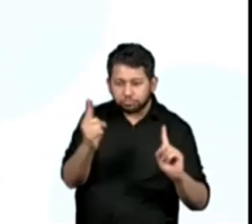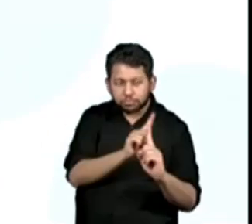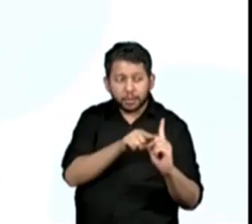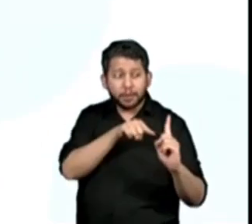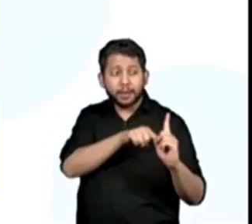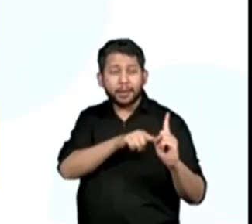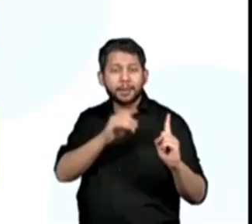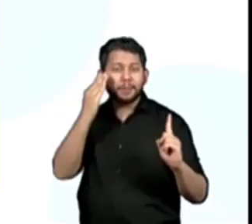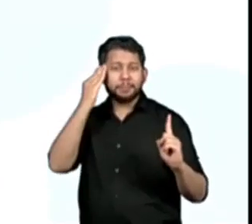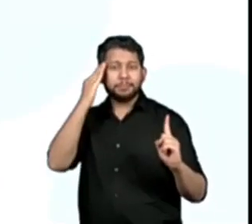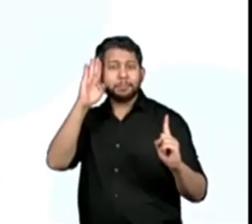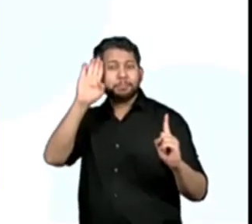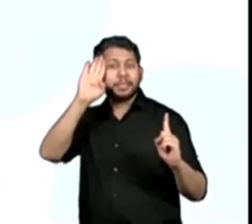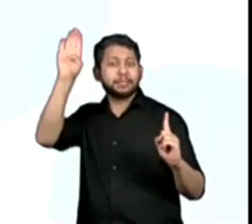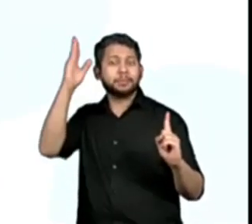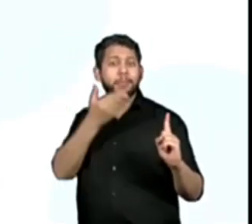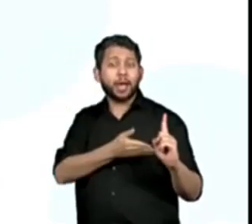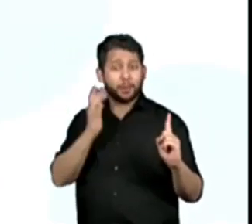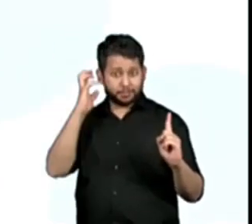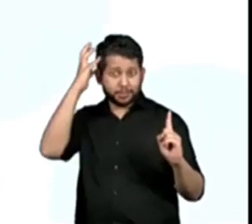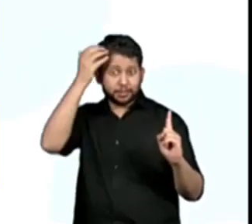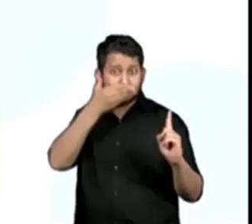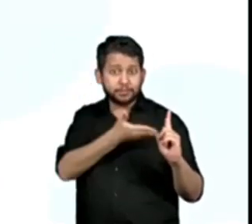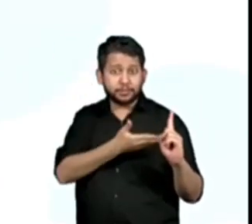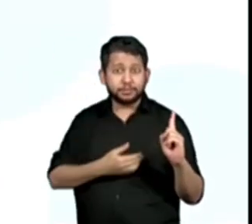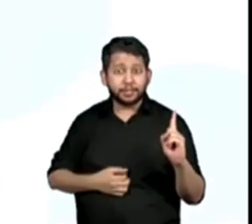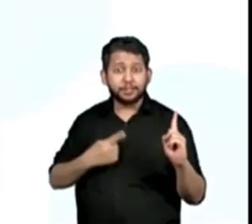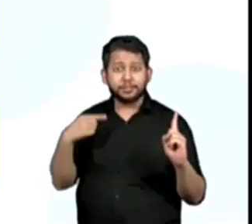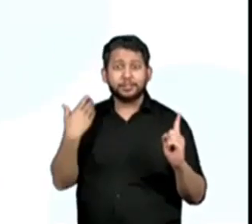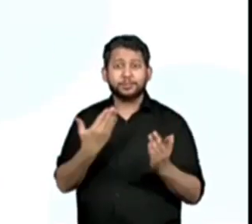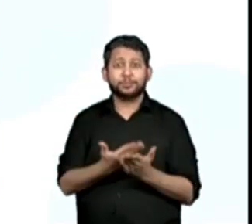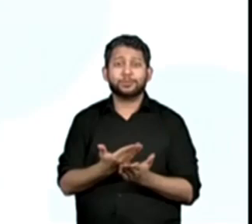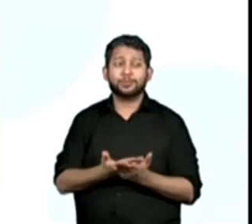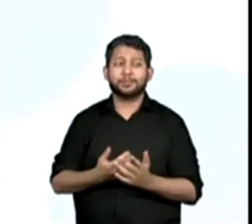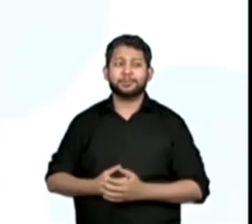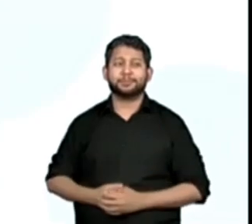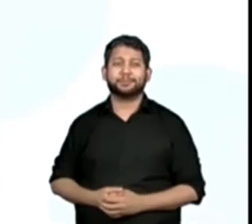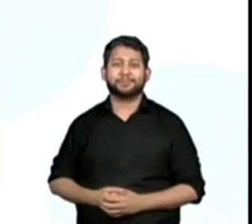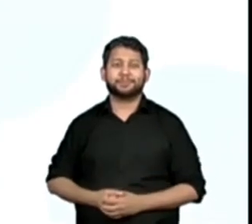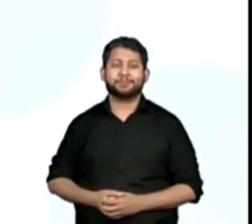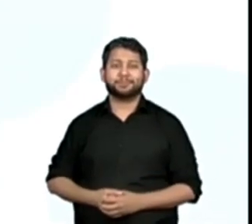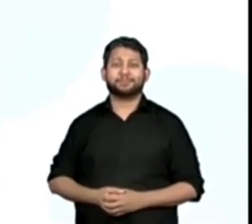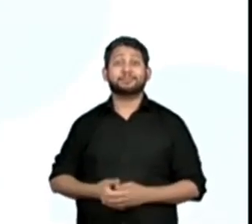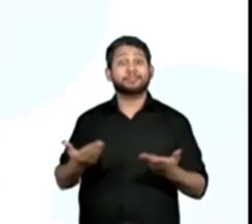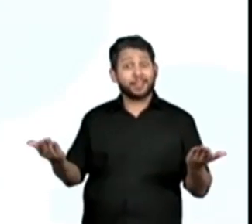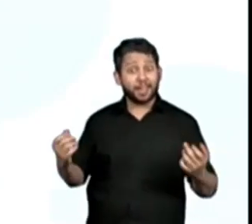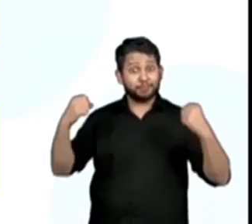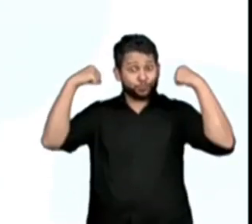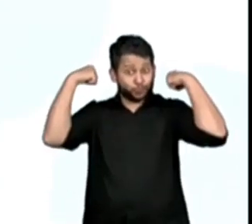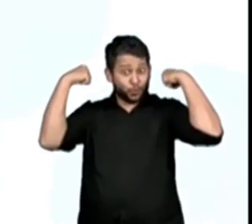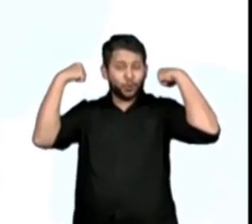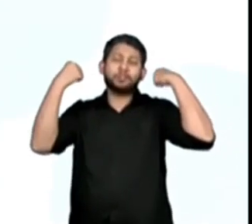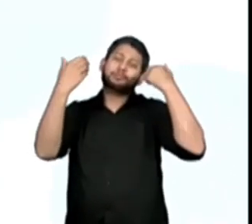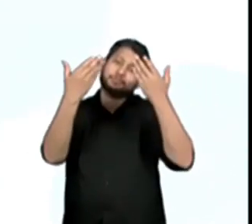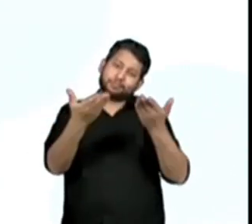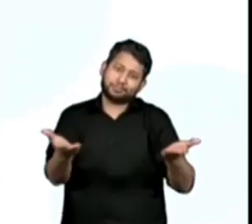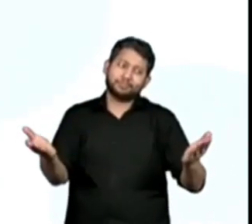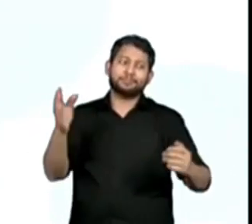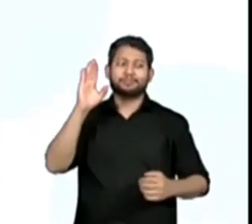é o protagonista dessa tirinha que nós estudamos? O musculoso, muito bem.